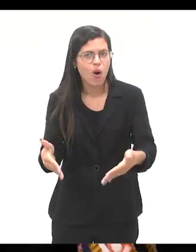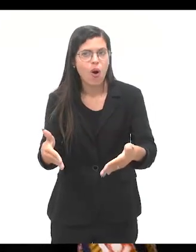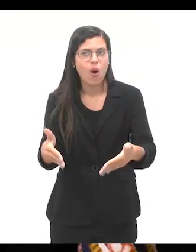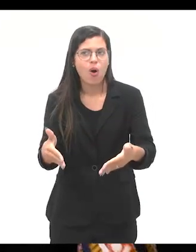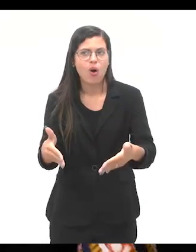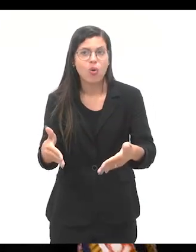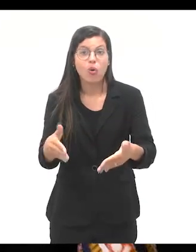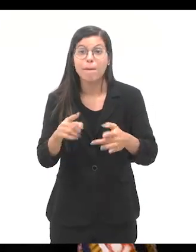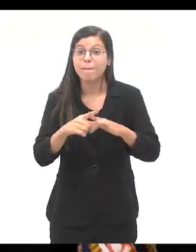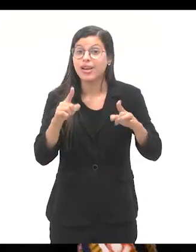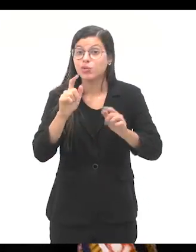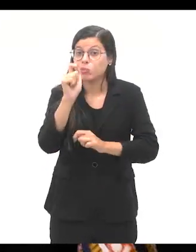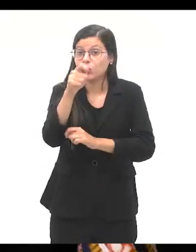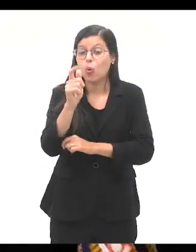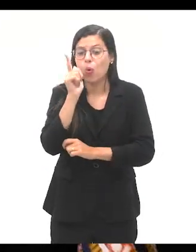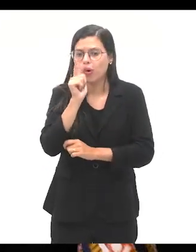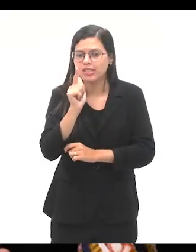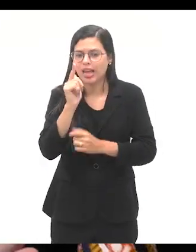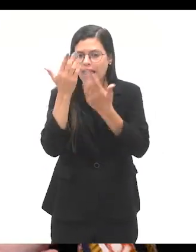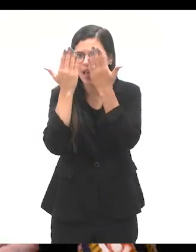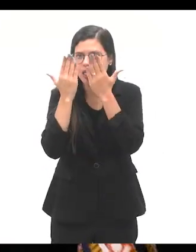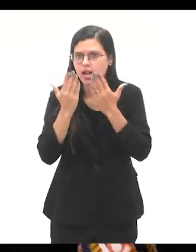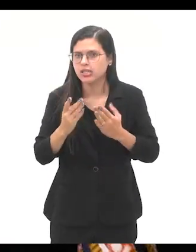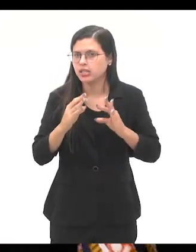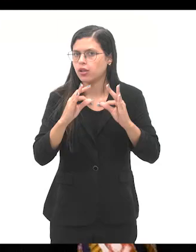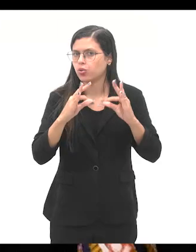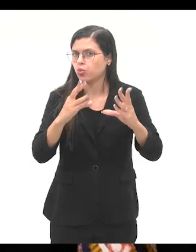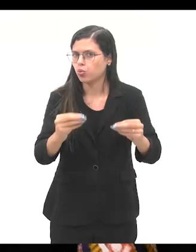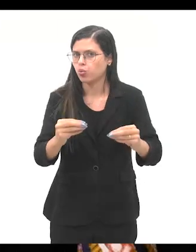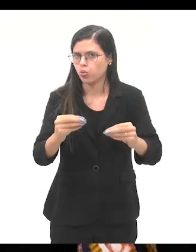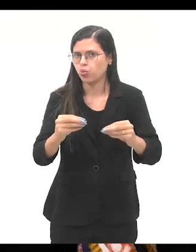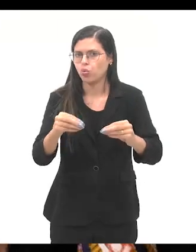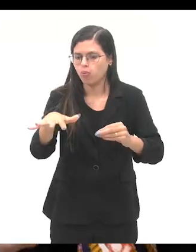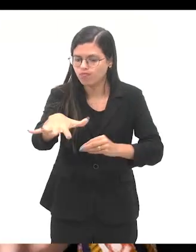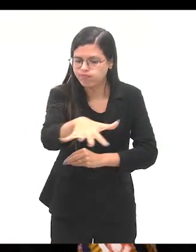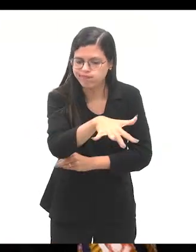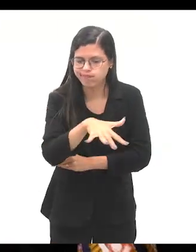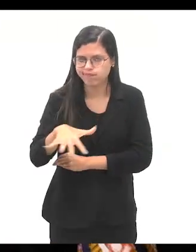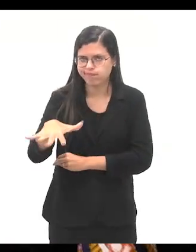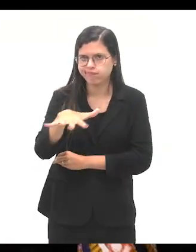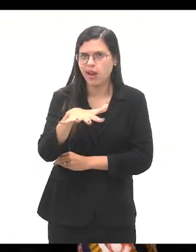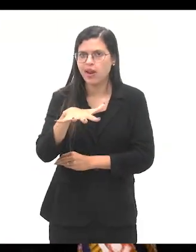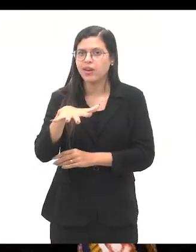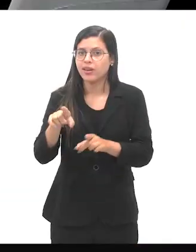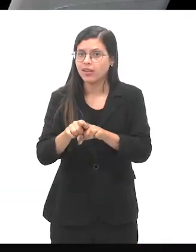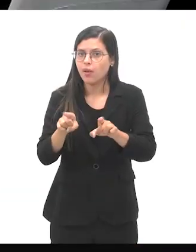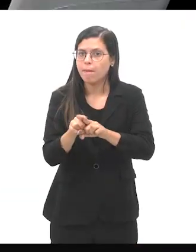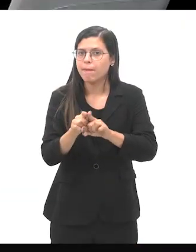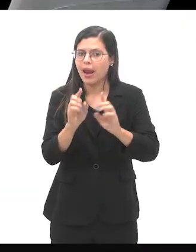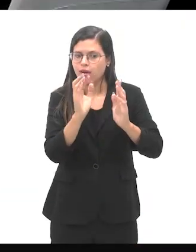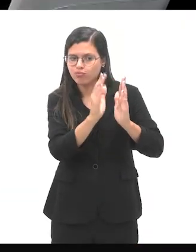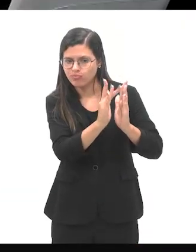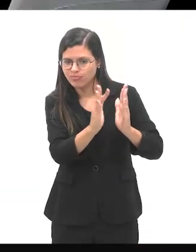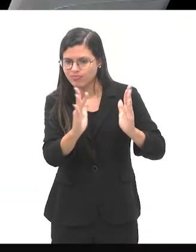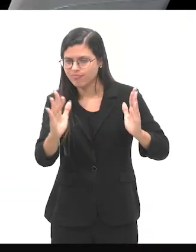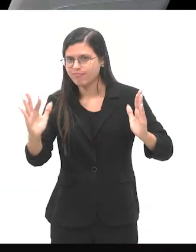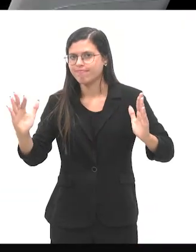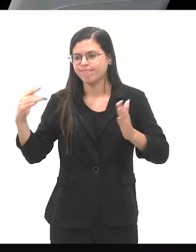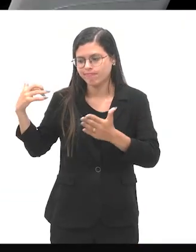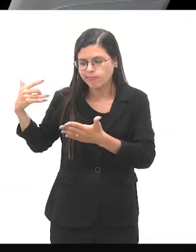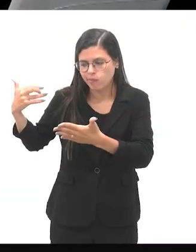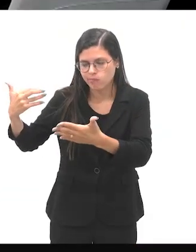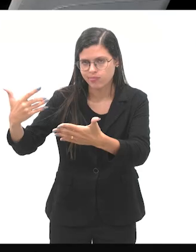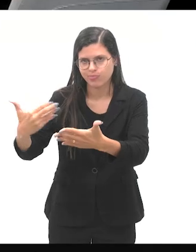né? Eles estão conseguindo ver isso de um tempo muito maior, né? E com um olhar muito mais atento,